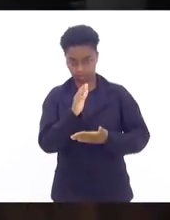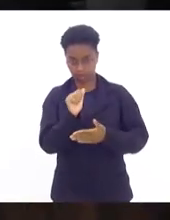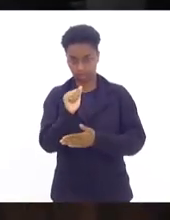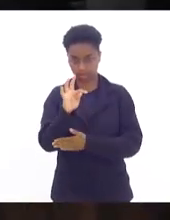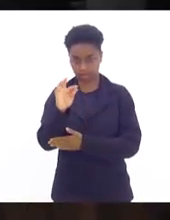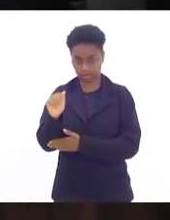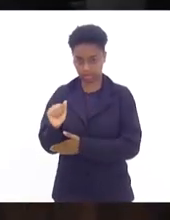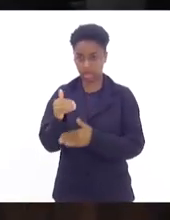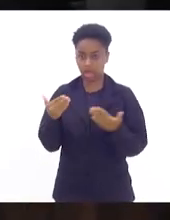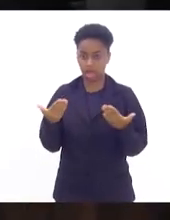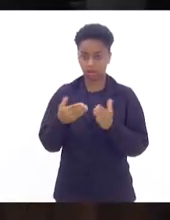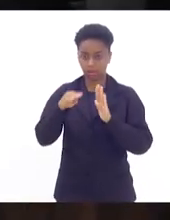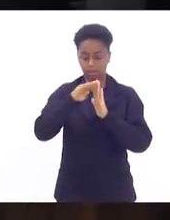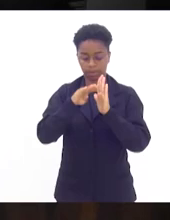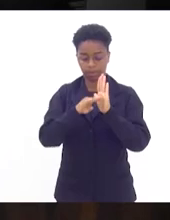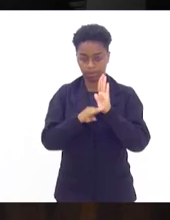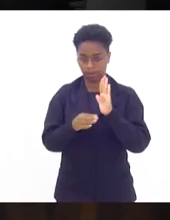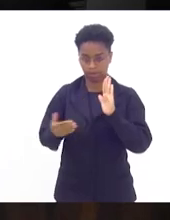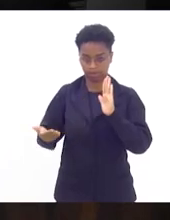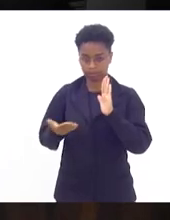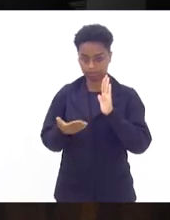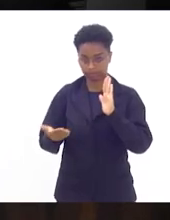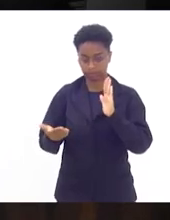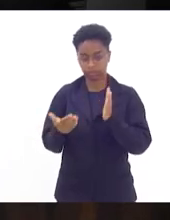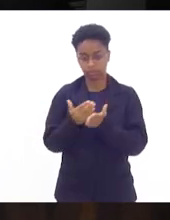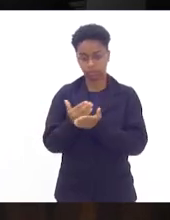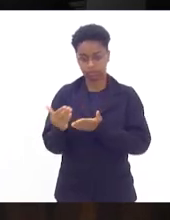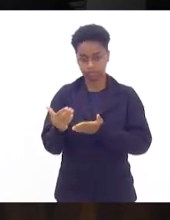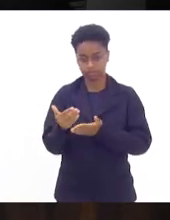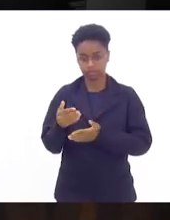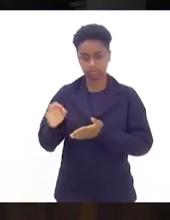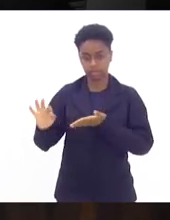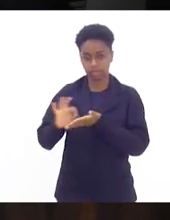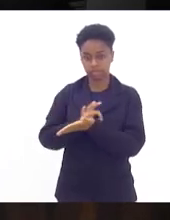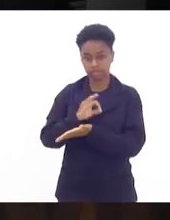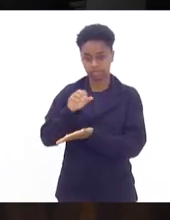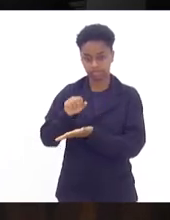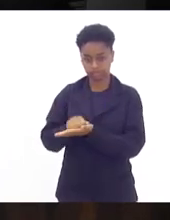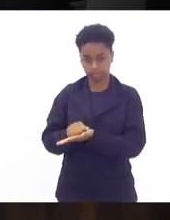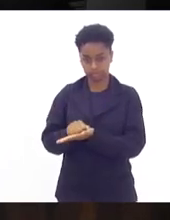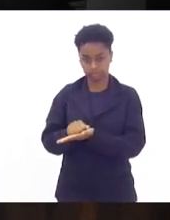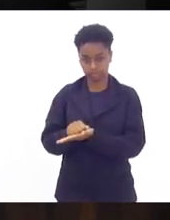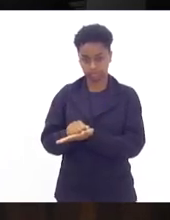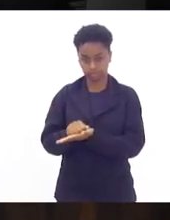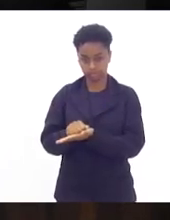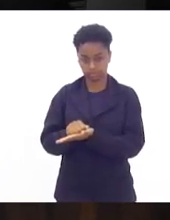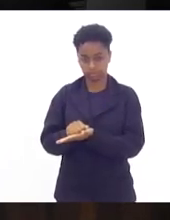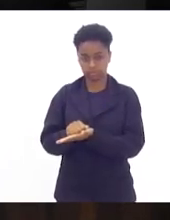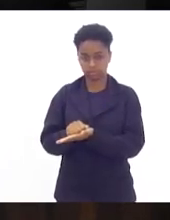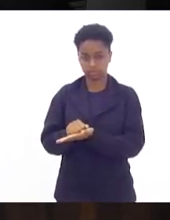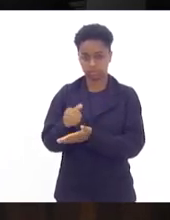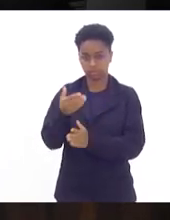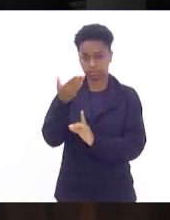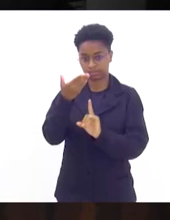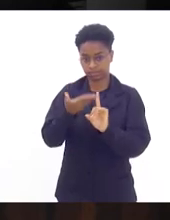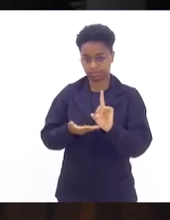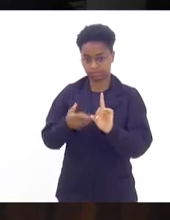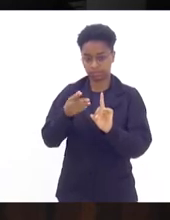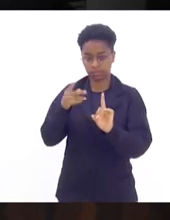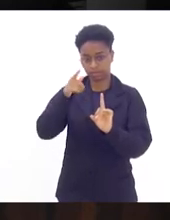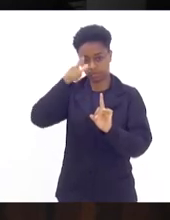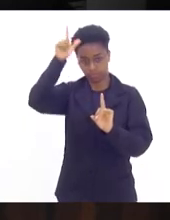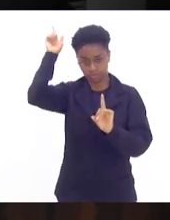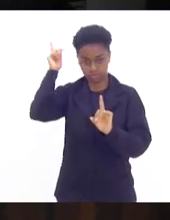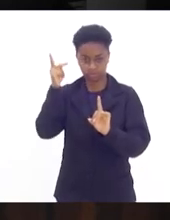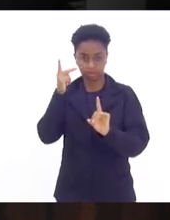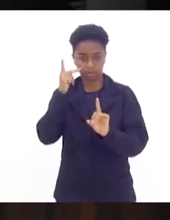ata, passa-se ao expediente inicial. O próximo orador inscrito é o senhor deputado Luiz Paulo, que